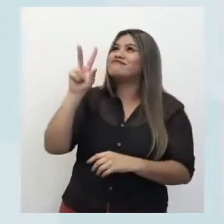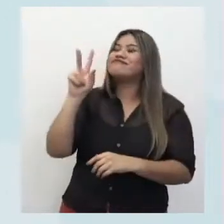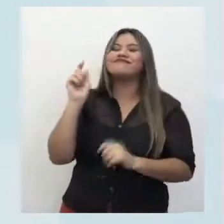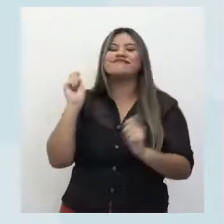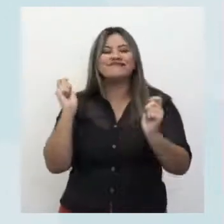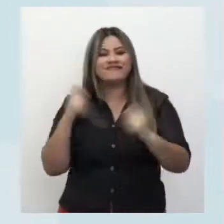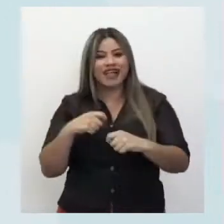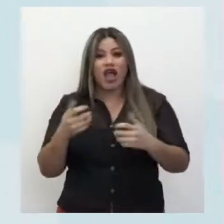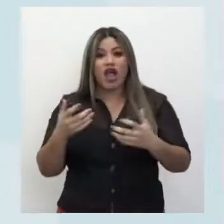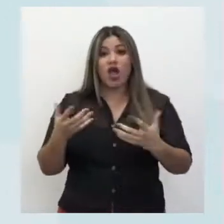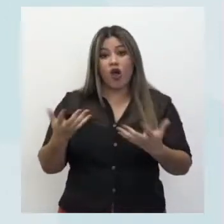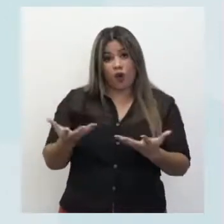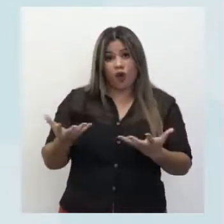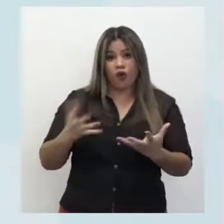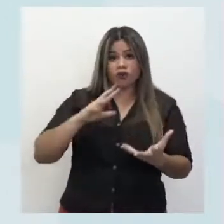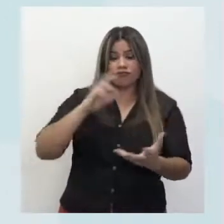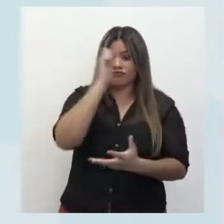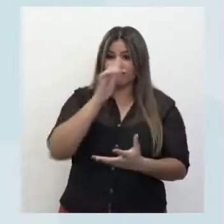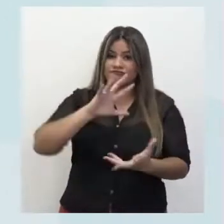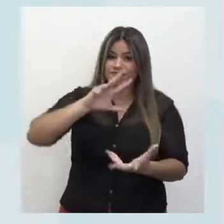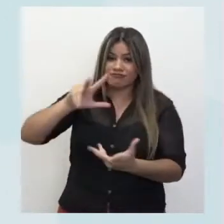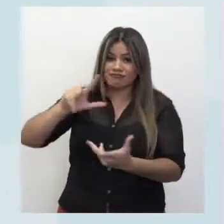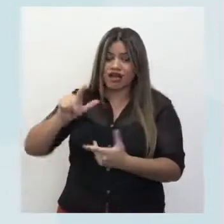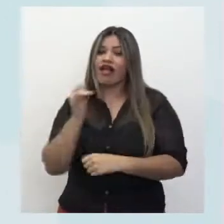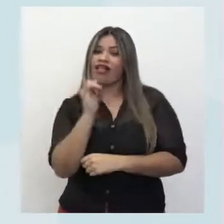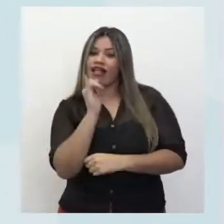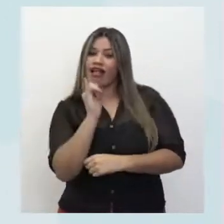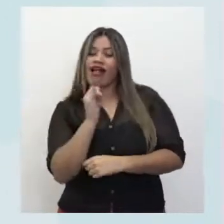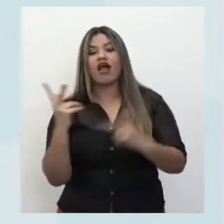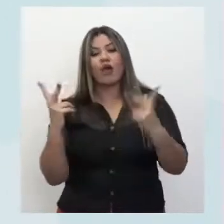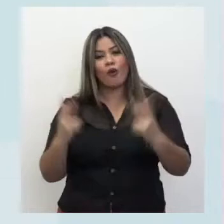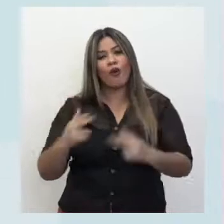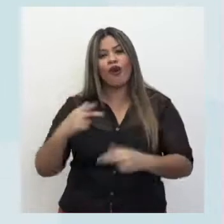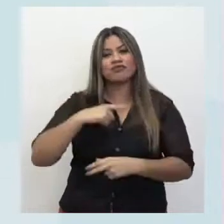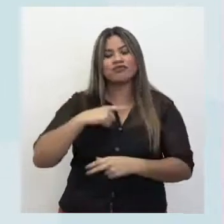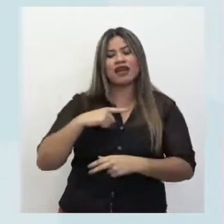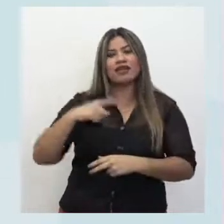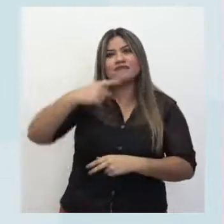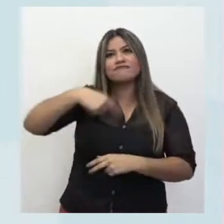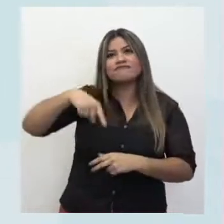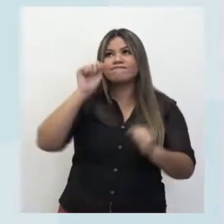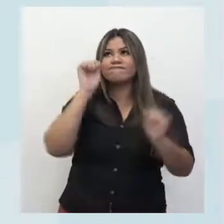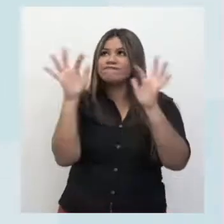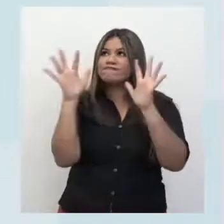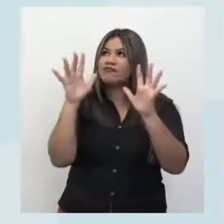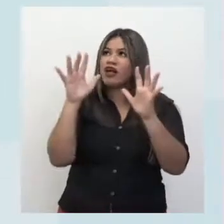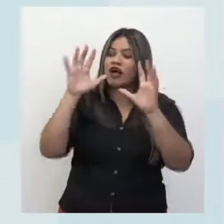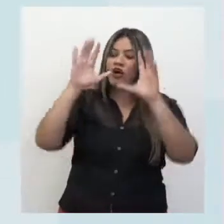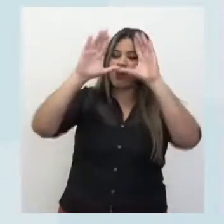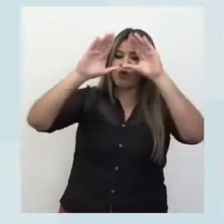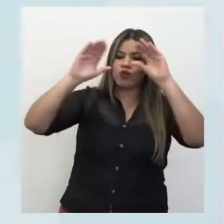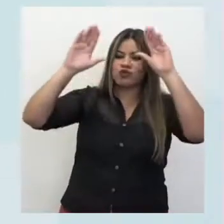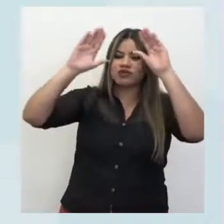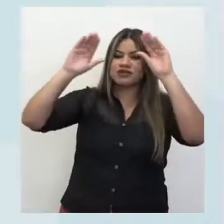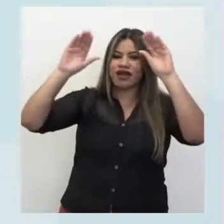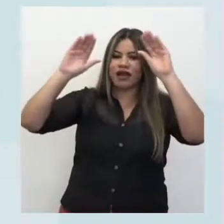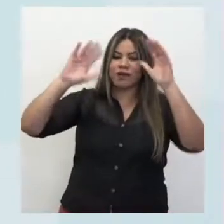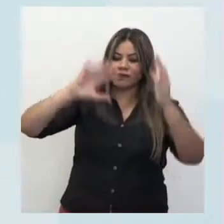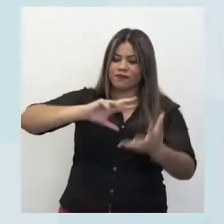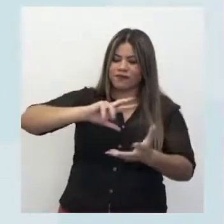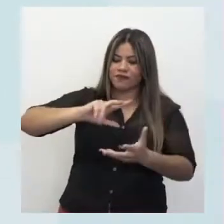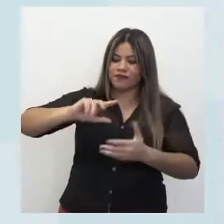narrativas parecidas ou diferentes sobre o mesmo assunto. Fazem-nos pensar por que céu e terra estão separados